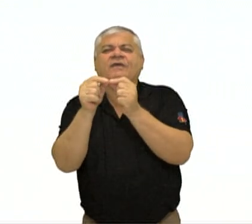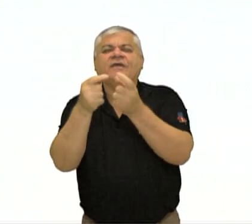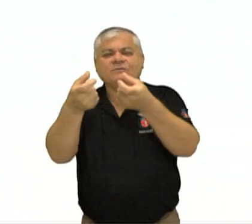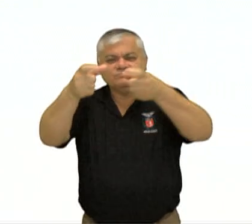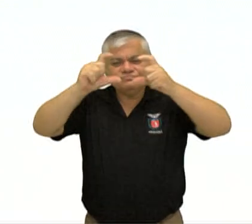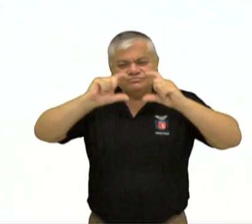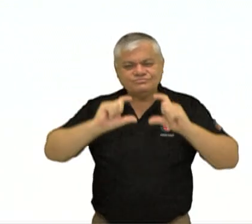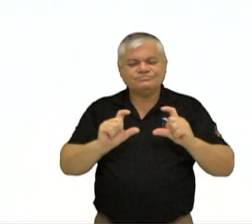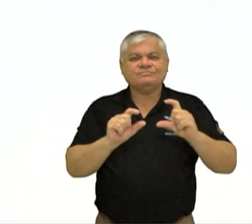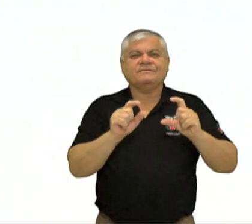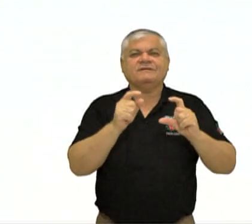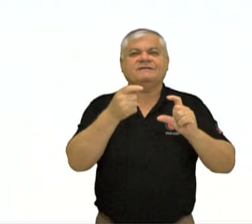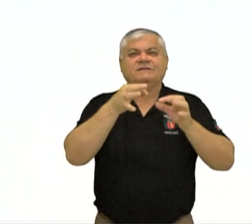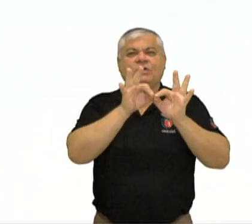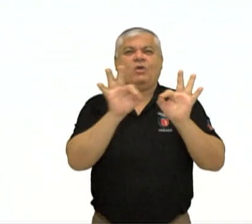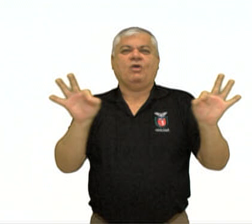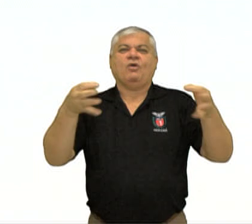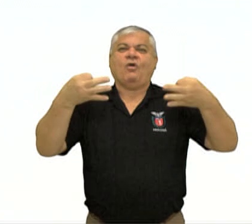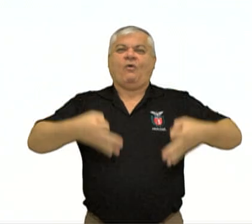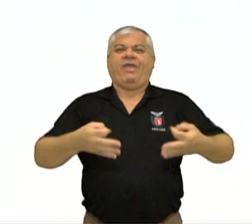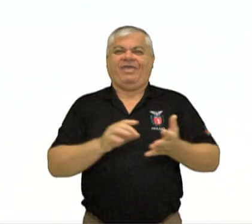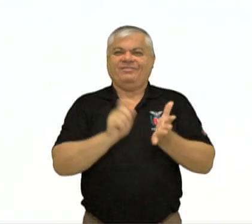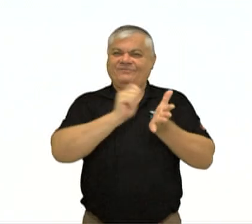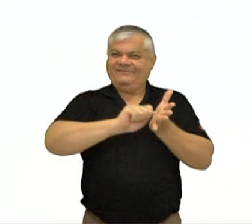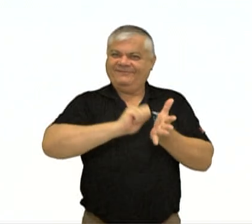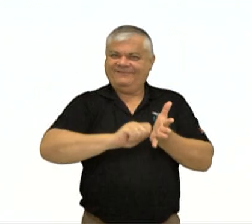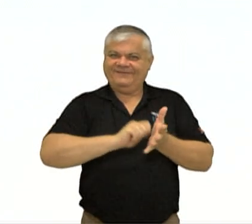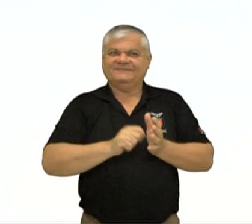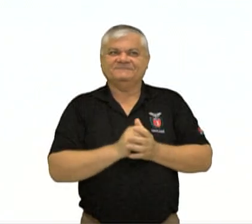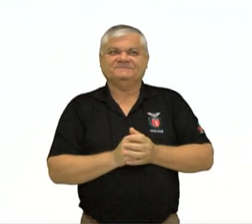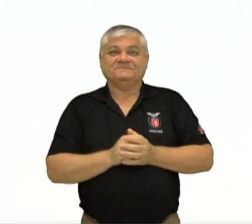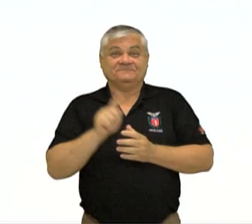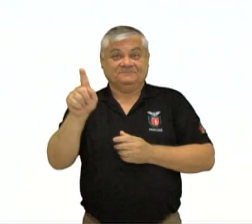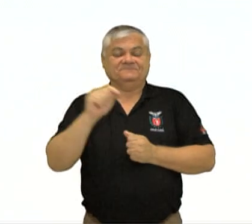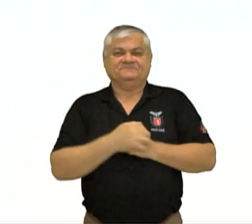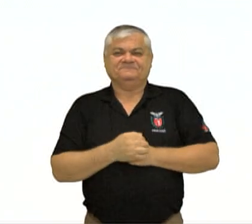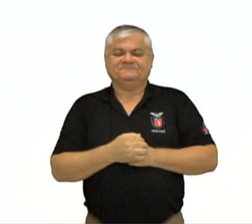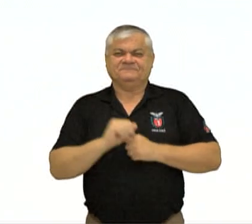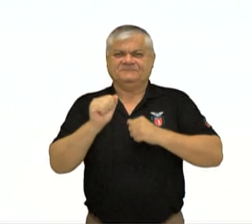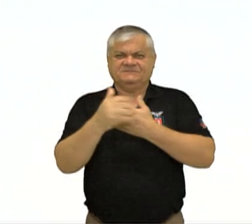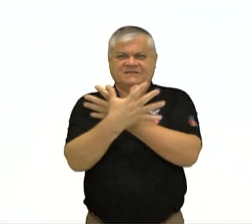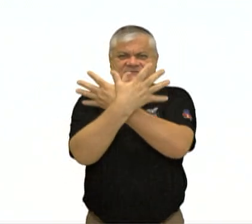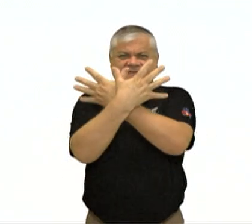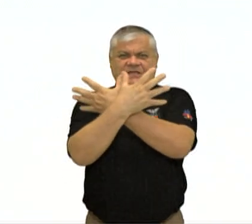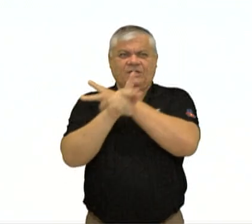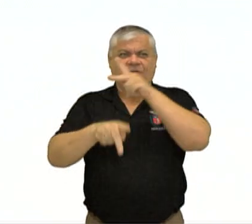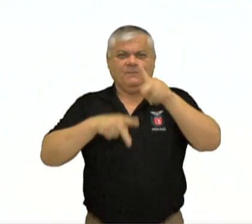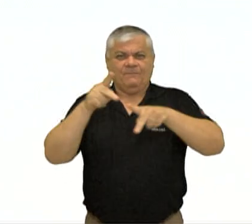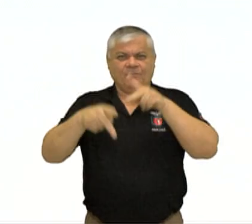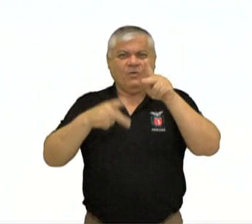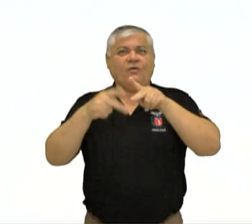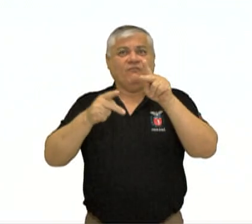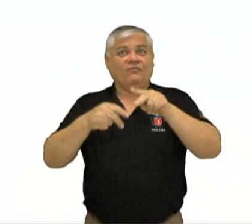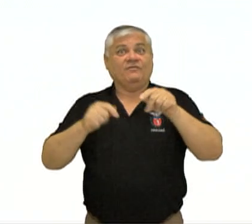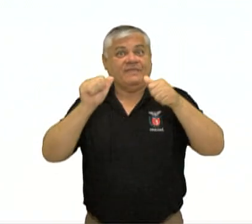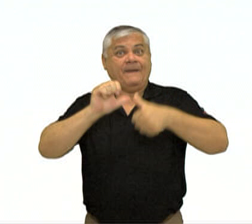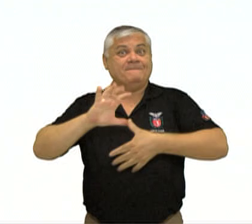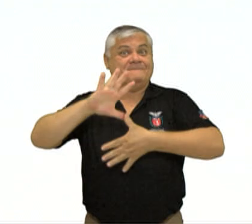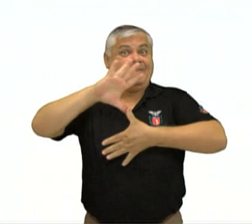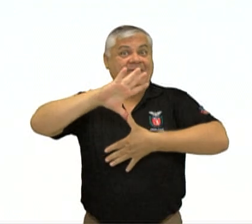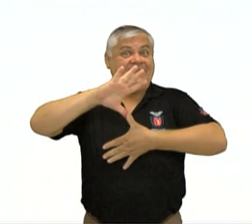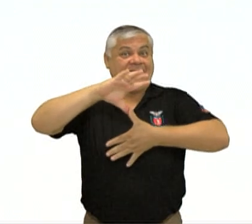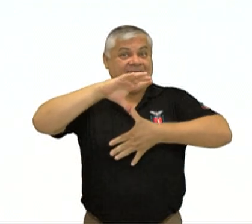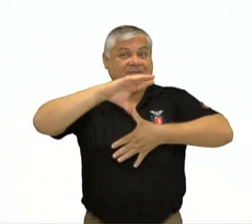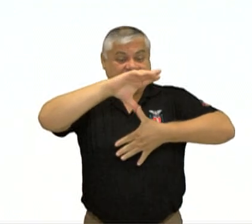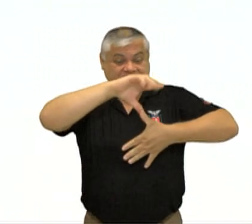a frase corretamente. Então aqui, né? Os astecas são povos originários da América. Habitavam